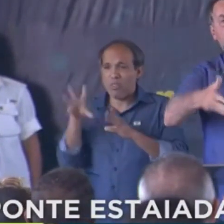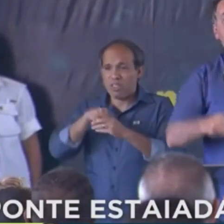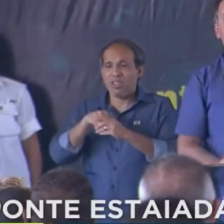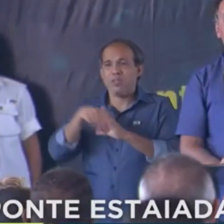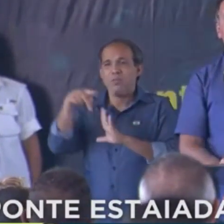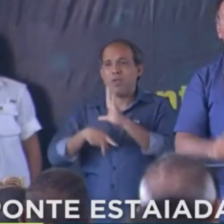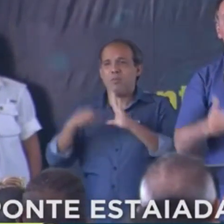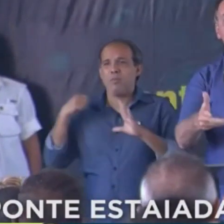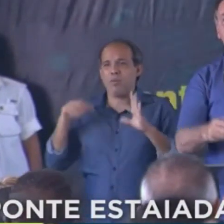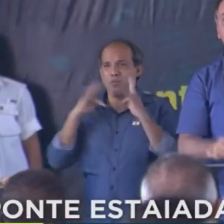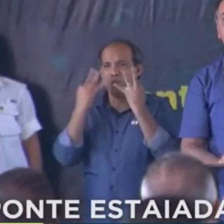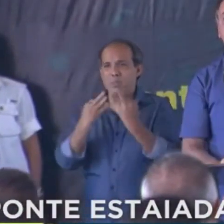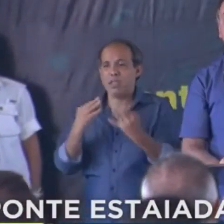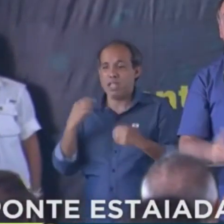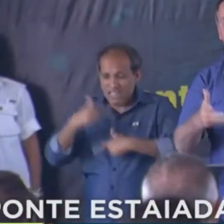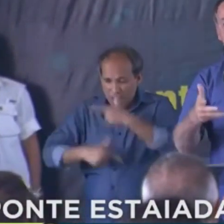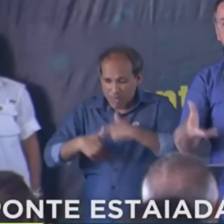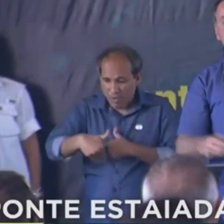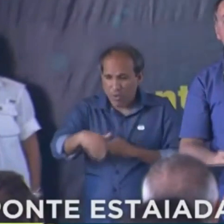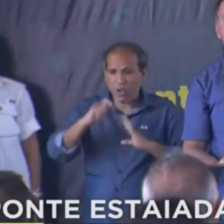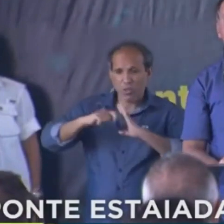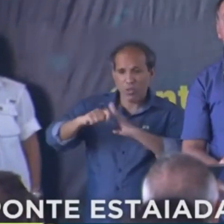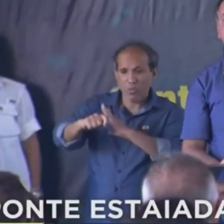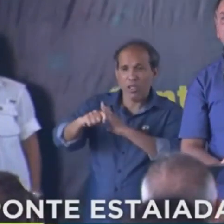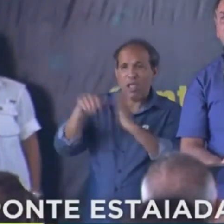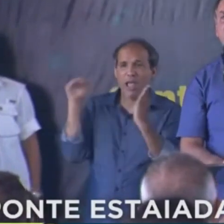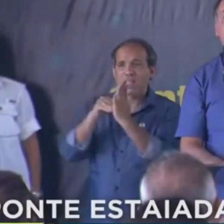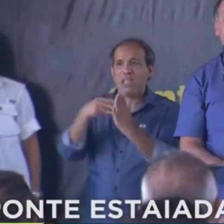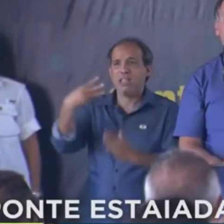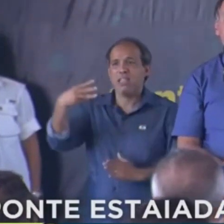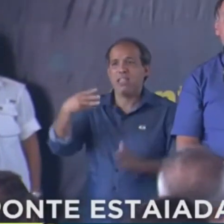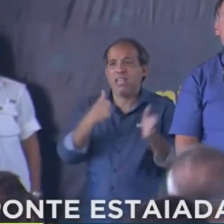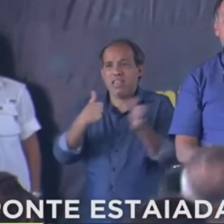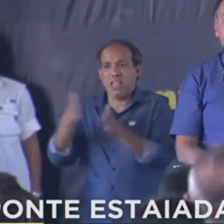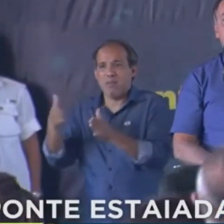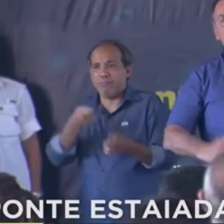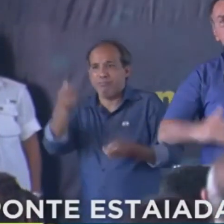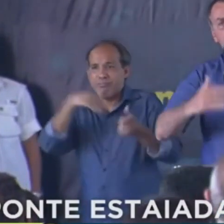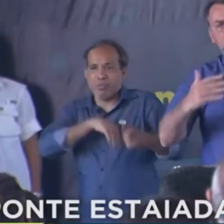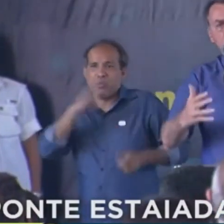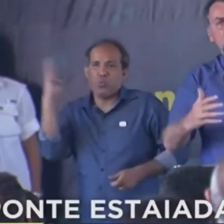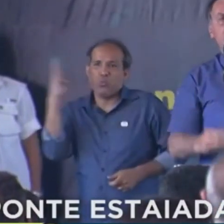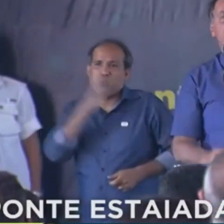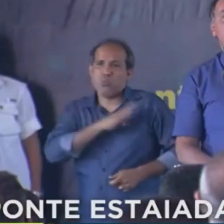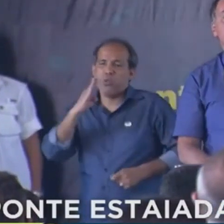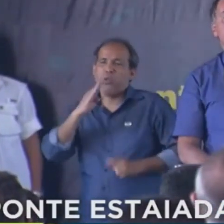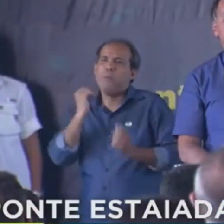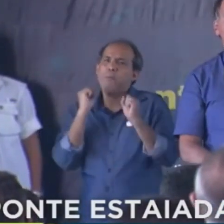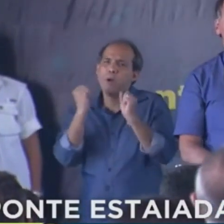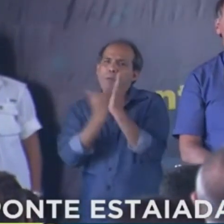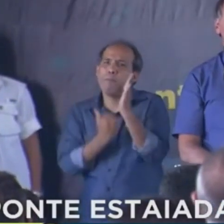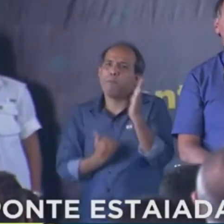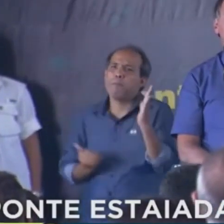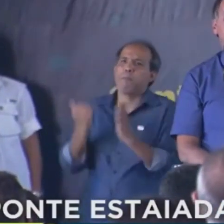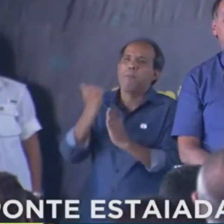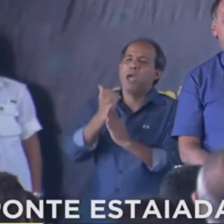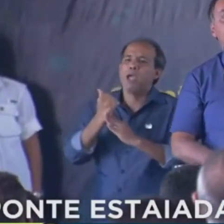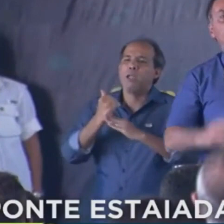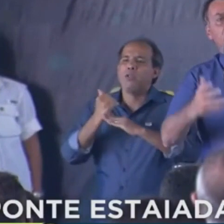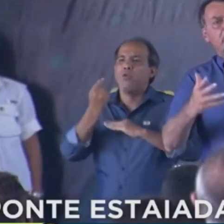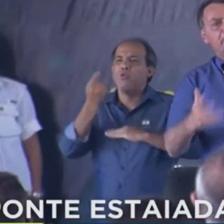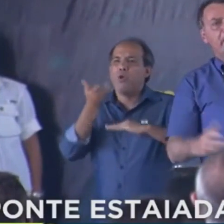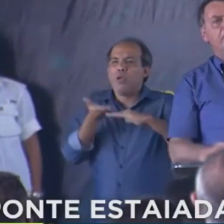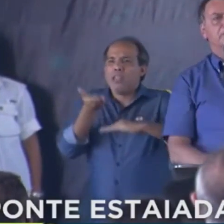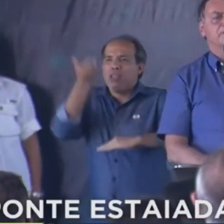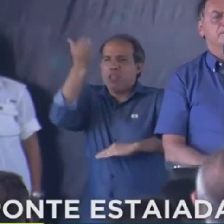após o quarto mês dessa terceira etapa do auxílio emergencial, suba o valor médio do Bolsa Família,